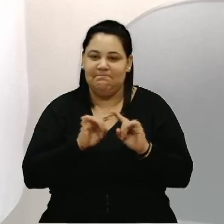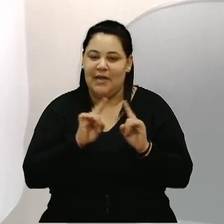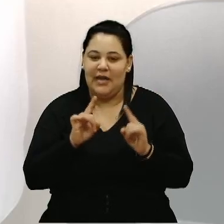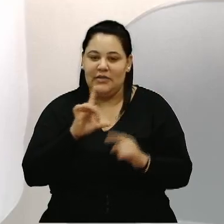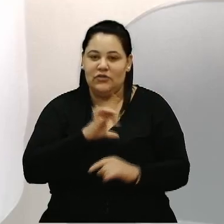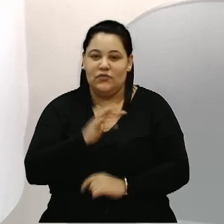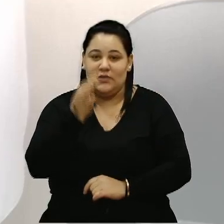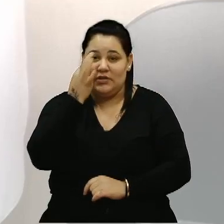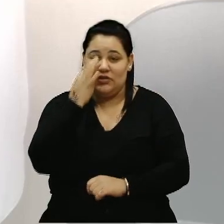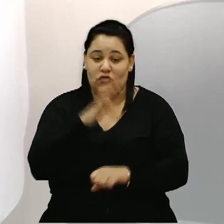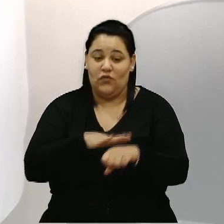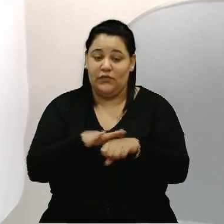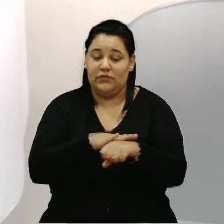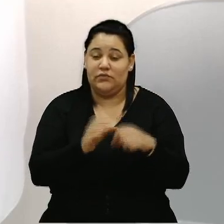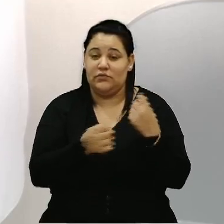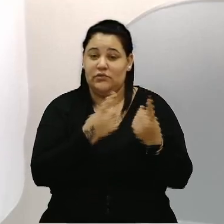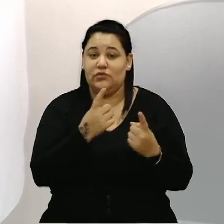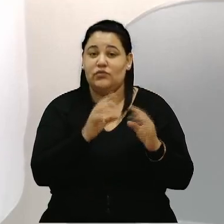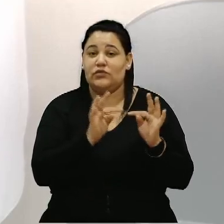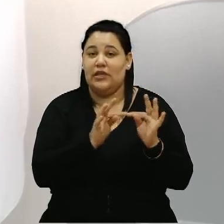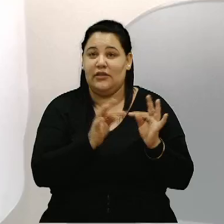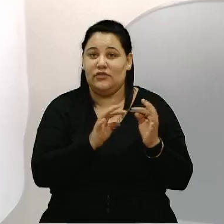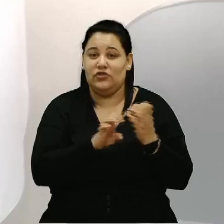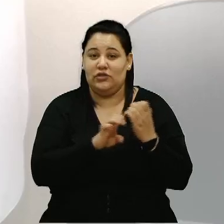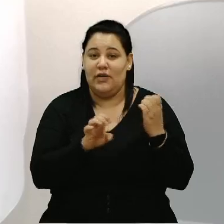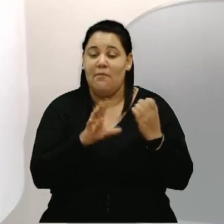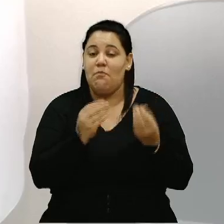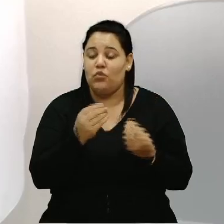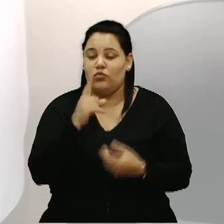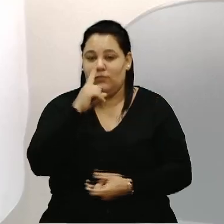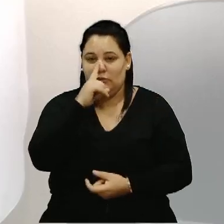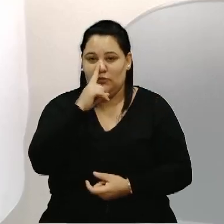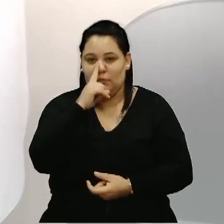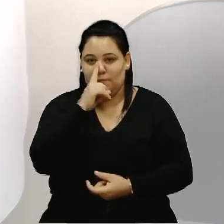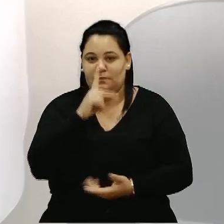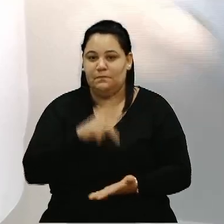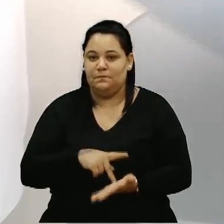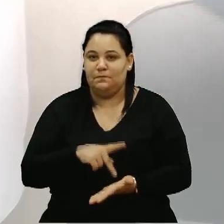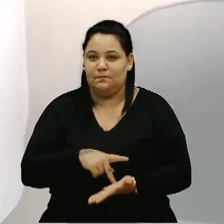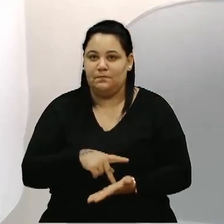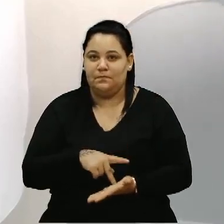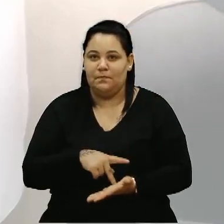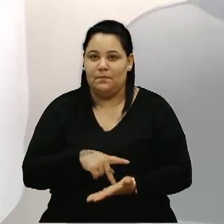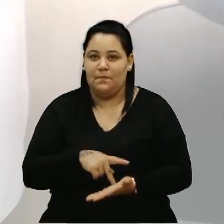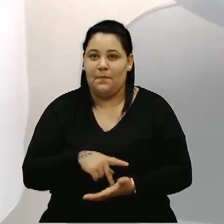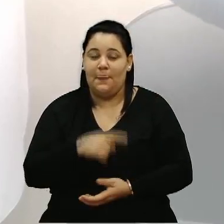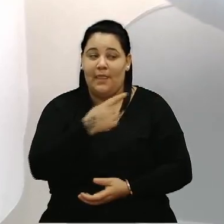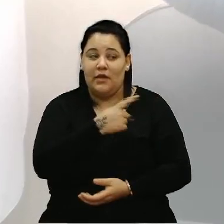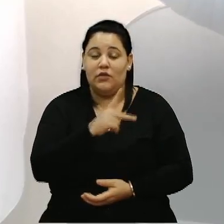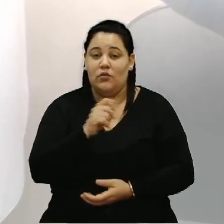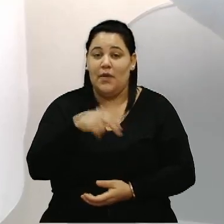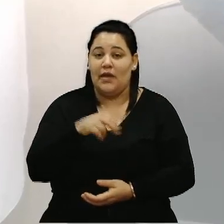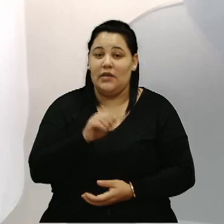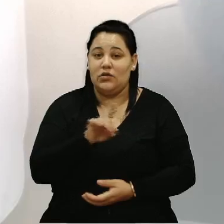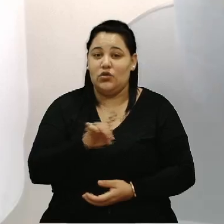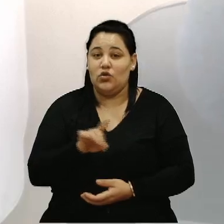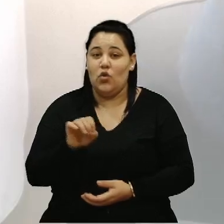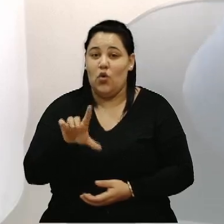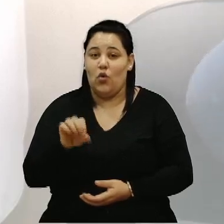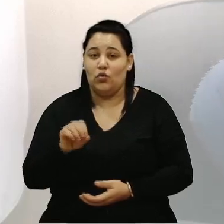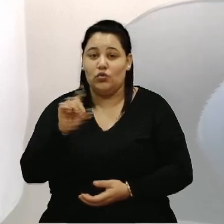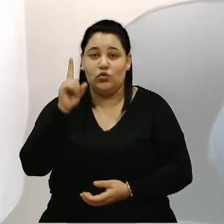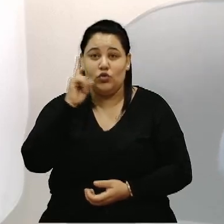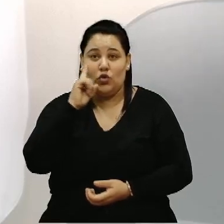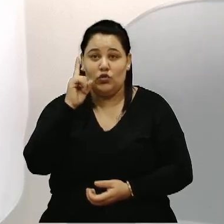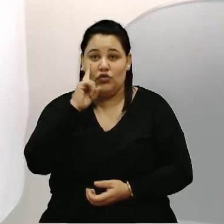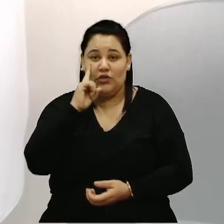alguns técnicos. É muito perigoso. Aqui no Panassolo, na Francisco Pesce, todos os dias cai